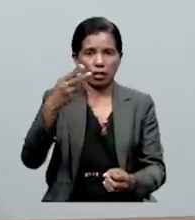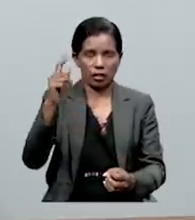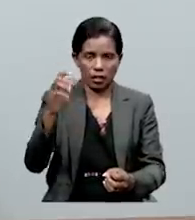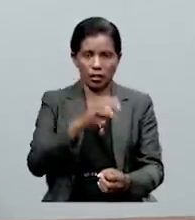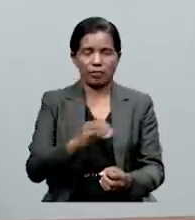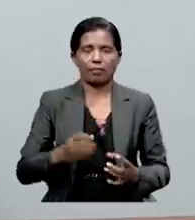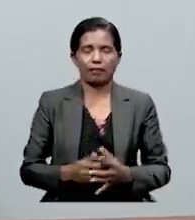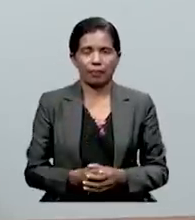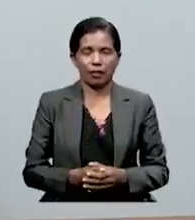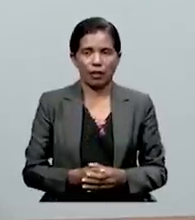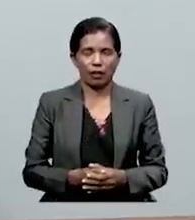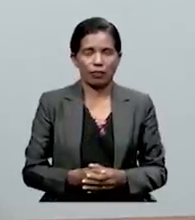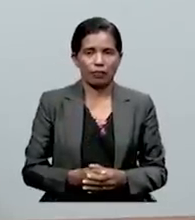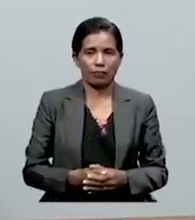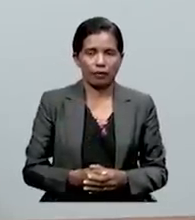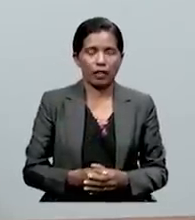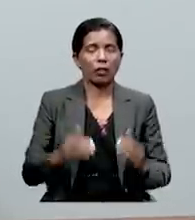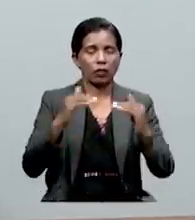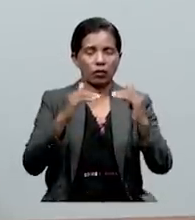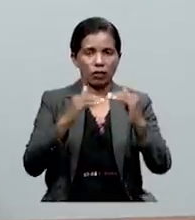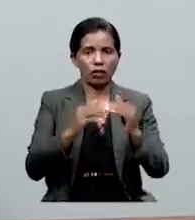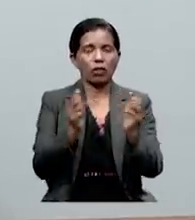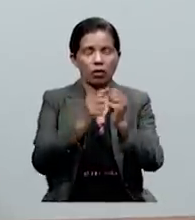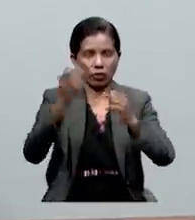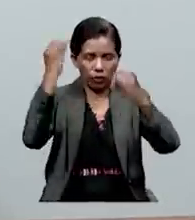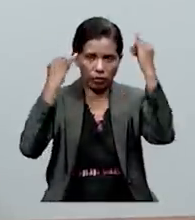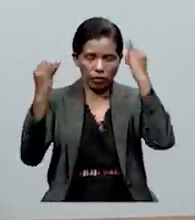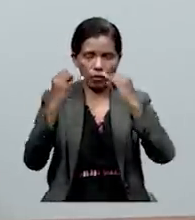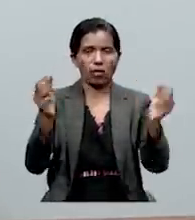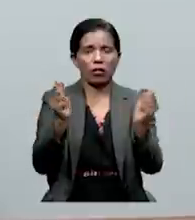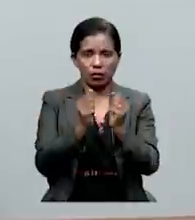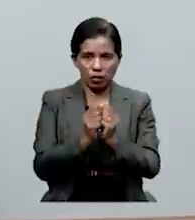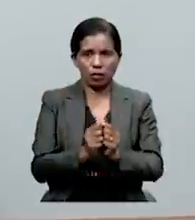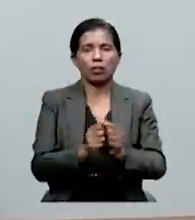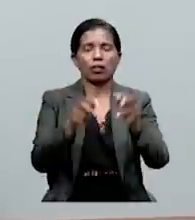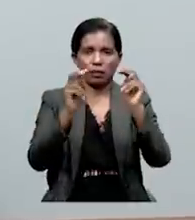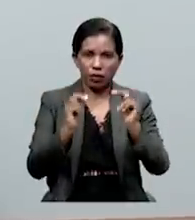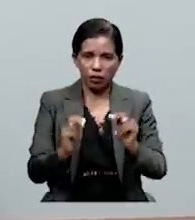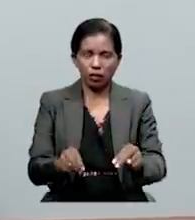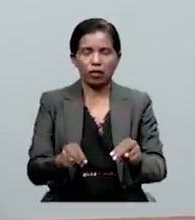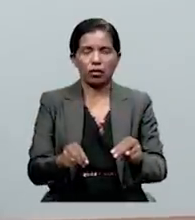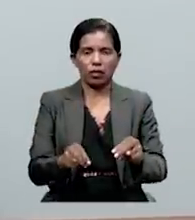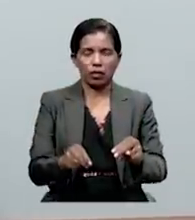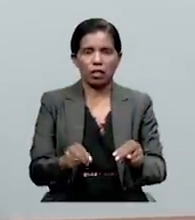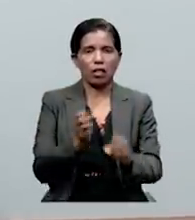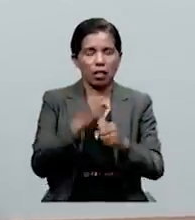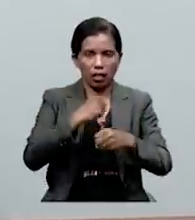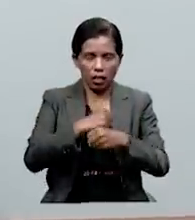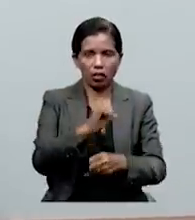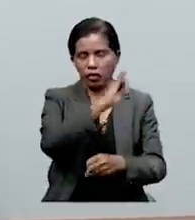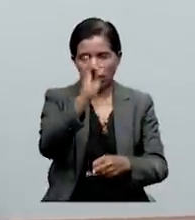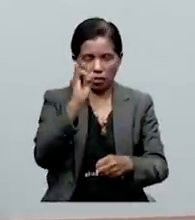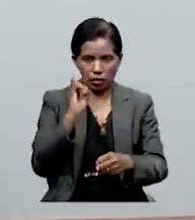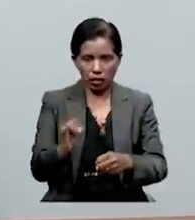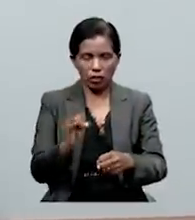ia informasau nembema relevante no precisa investigação finalidade